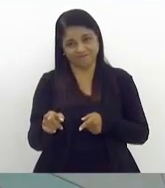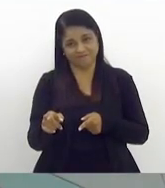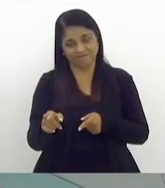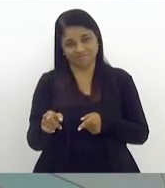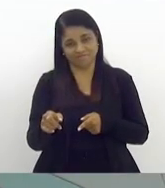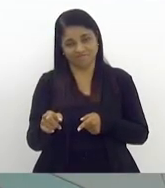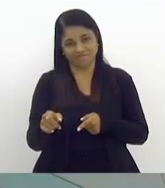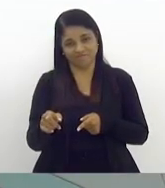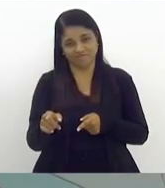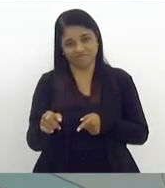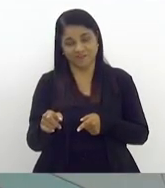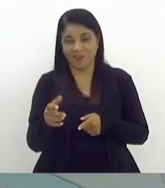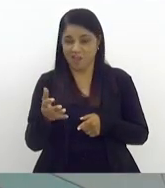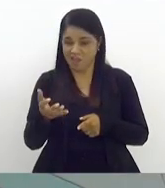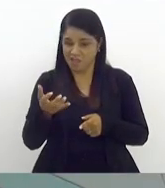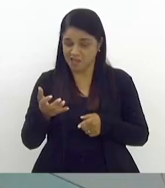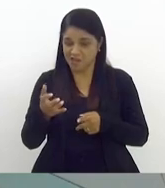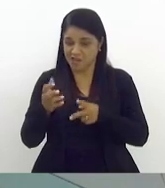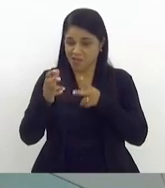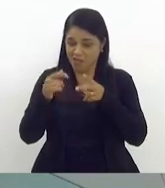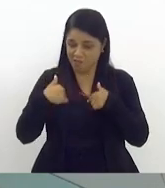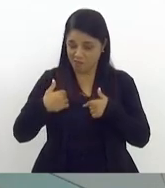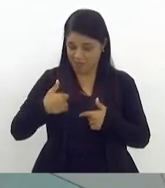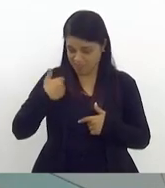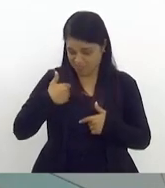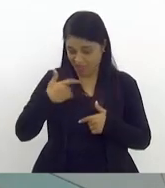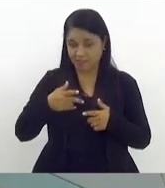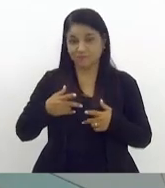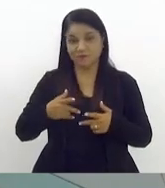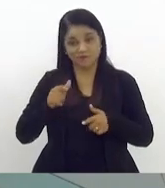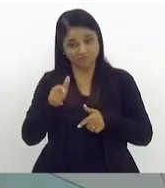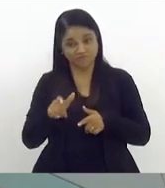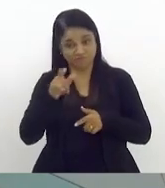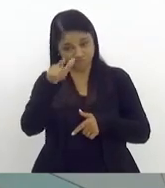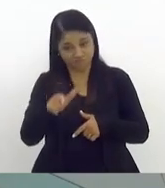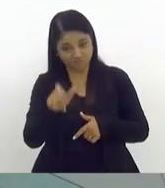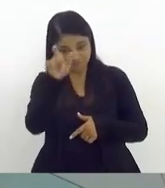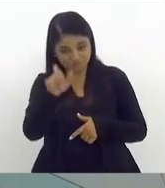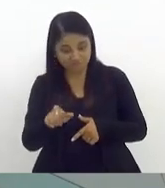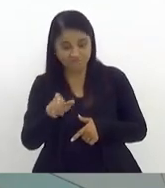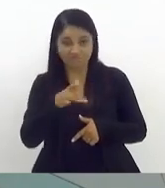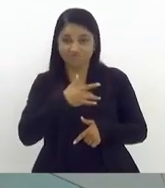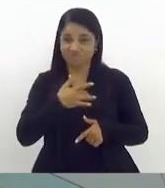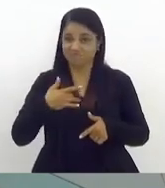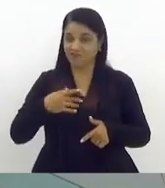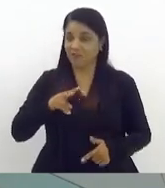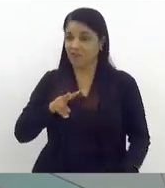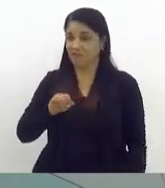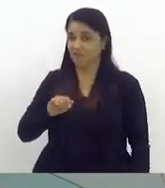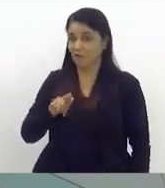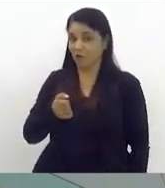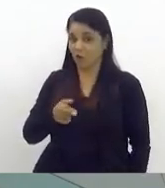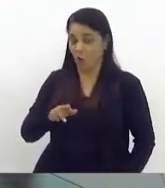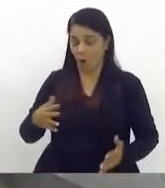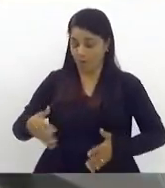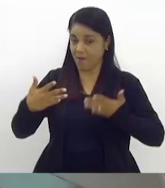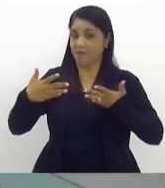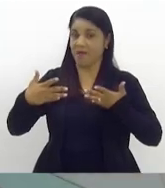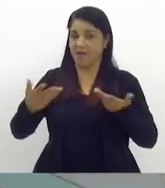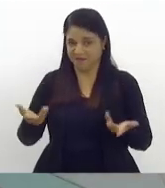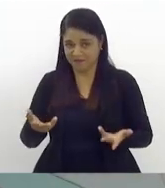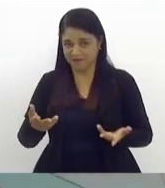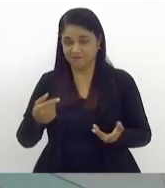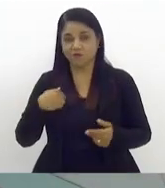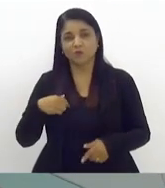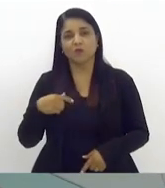Queria só ter o seu vigor em a minha idade, mas isso é impossível, né? Mas eu, quando fiz vestibular